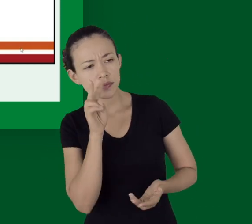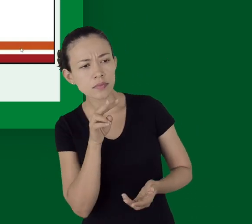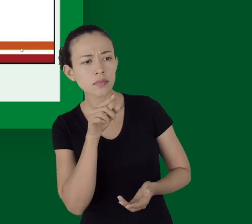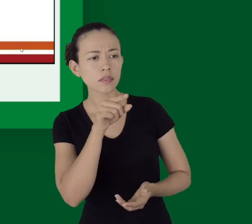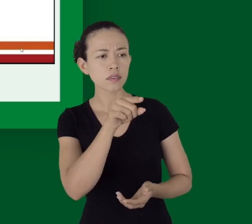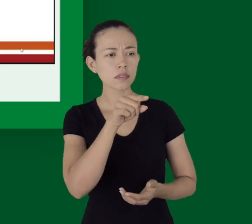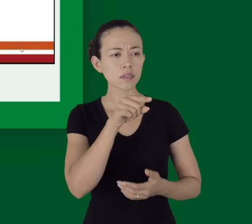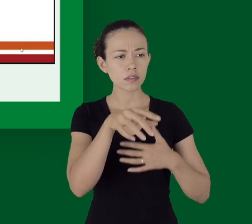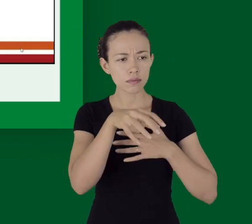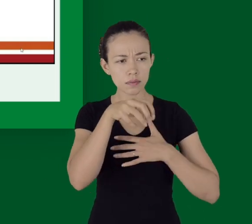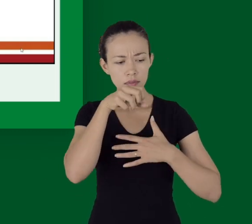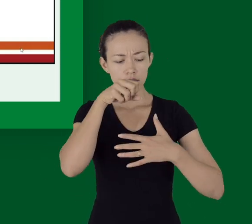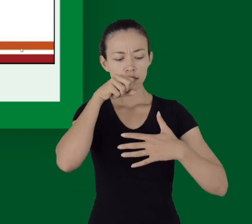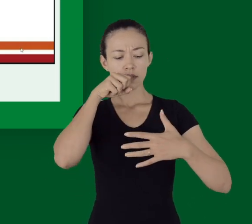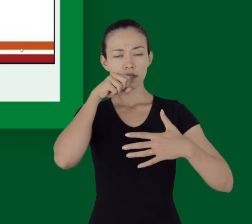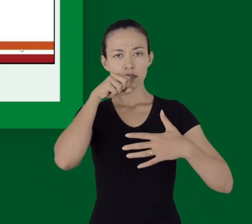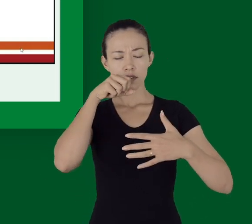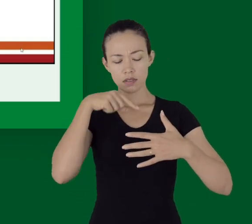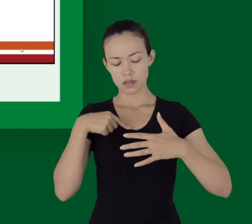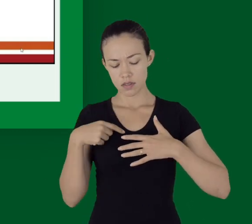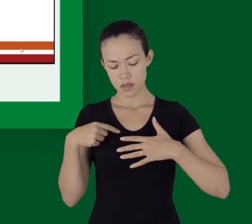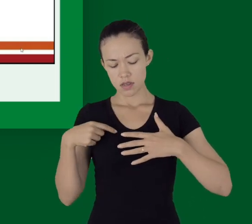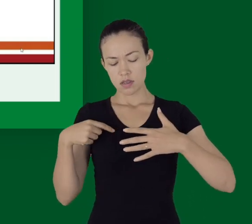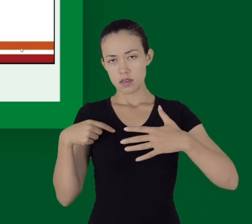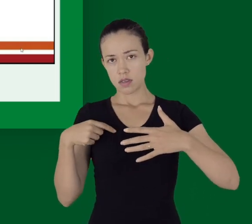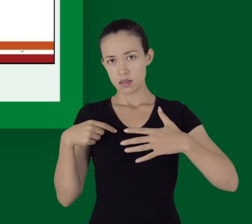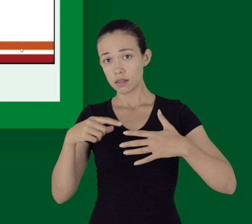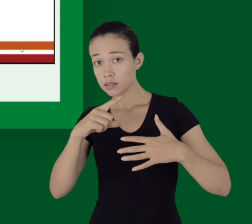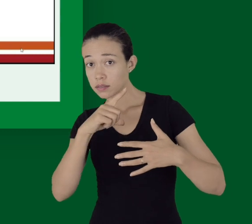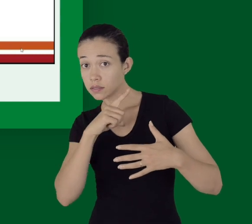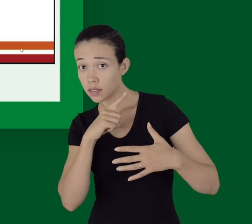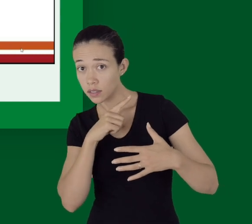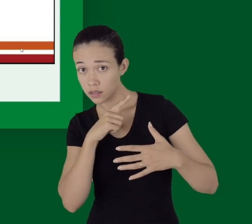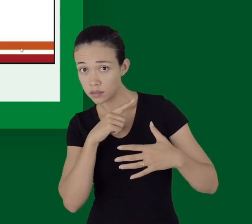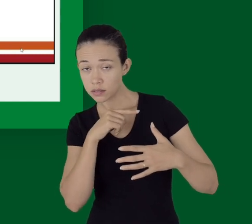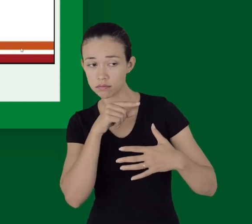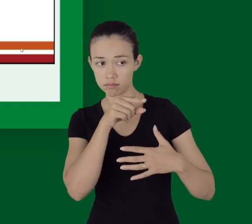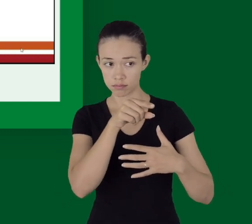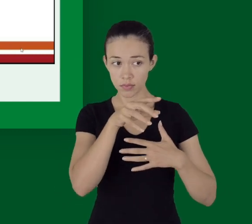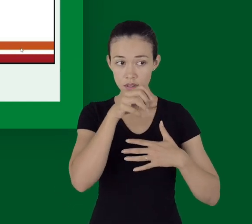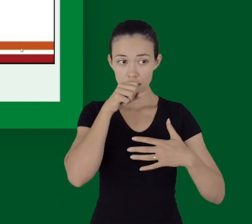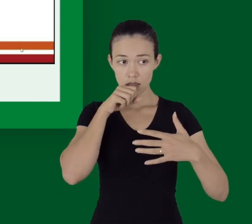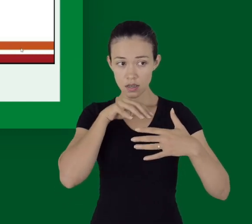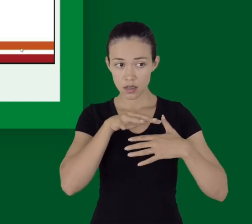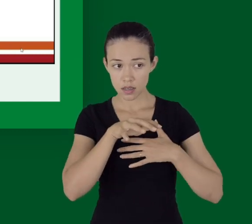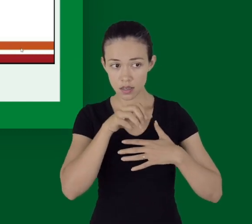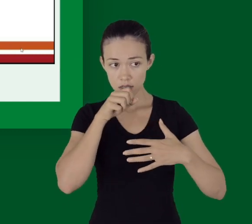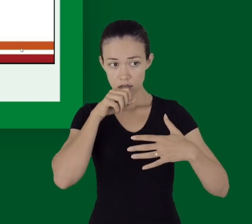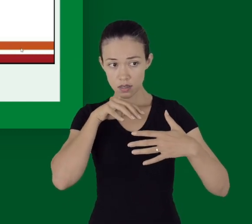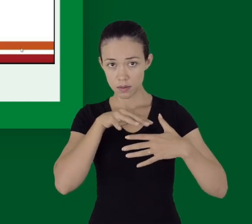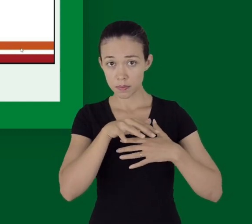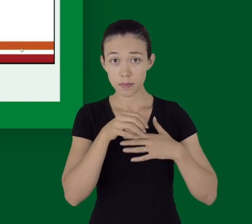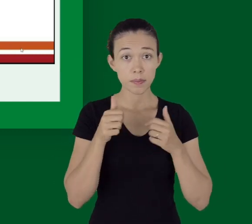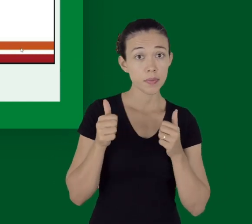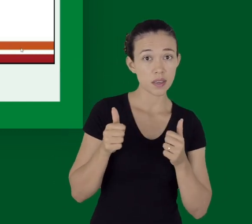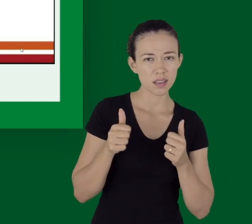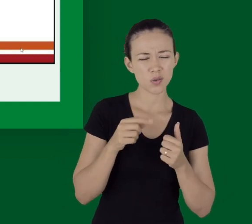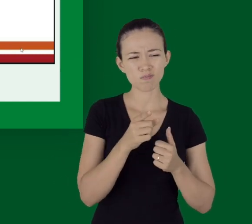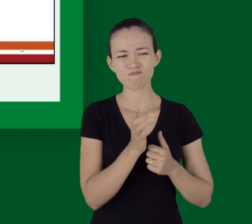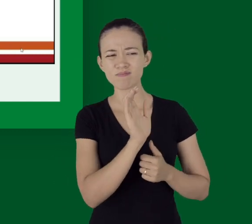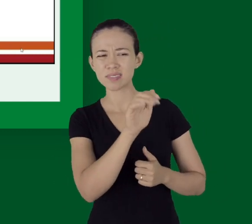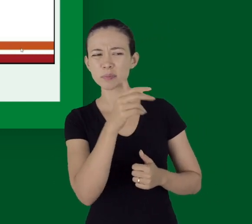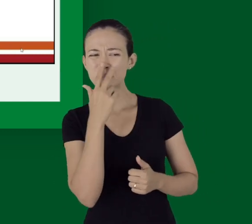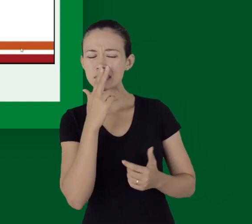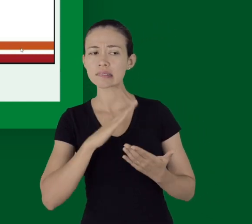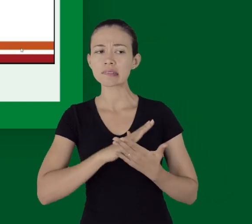tórax, por exemplo, olhar mesmo se o tórax tá mexendo, né, tá se movimentando, se o paciente está respirando